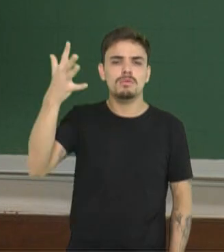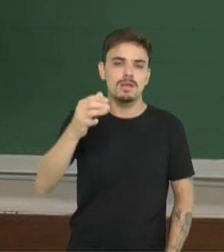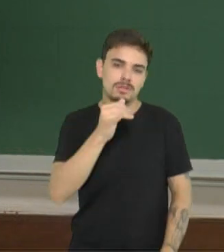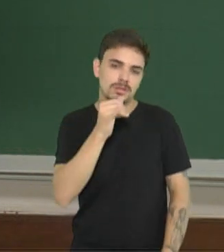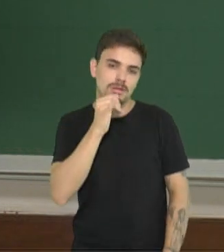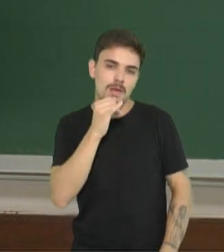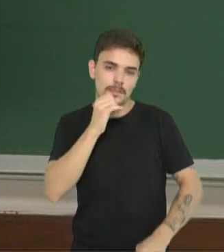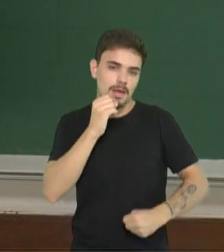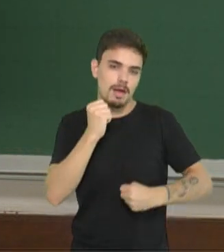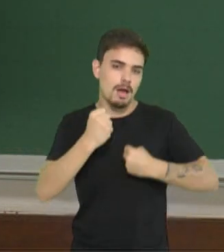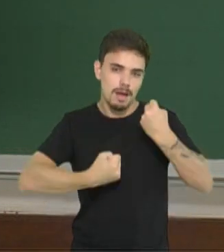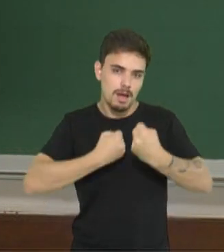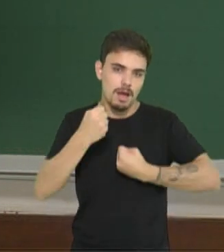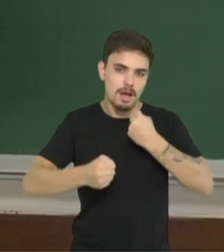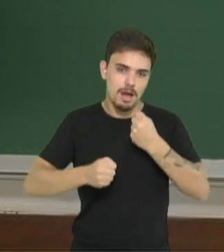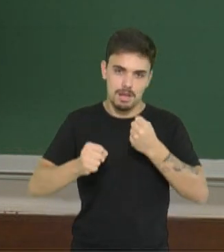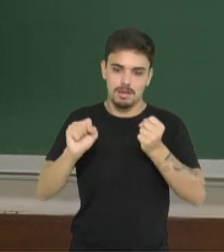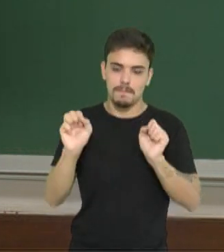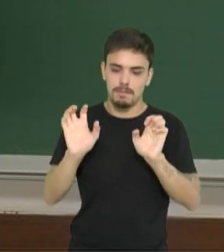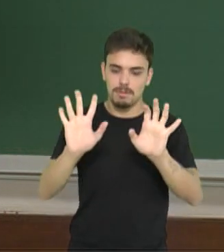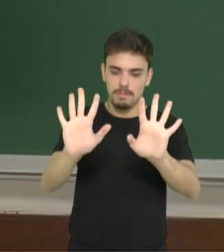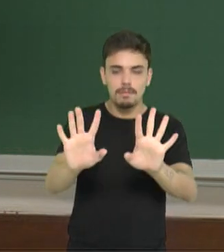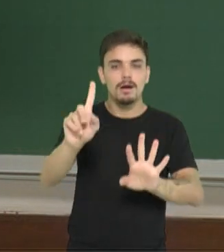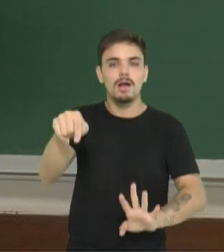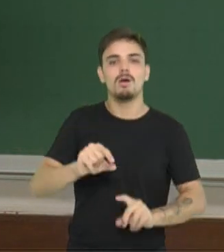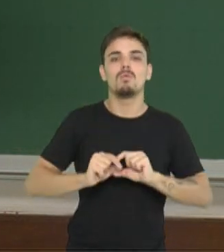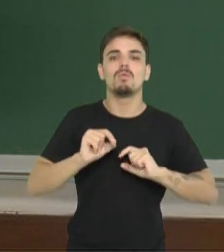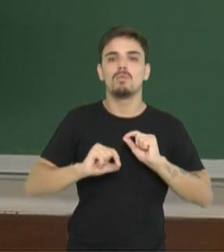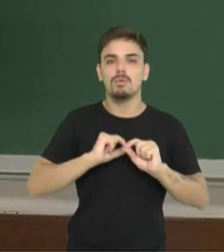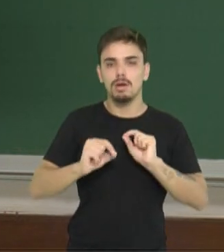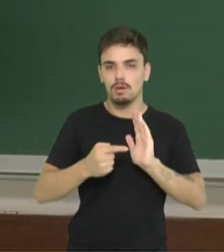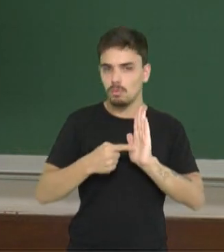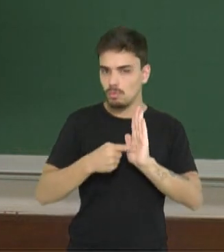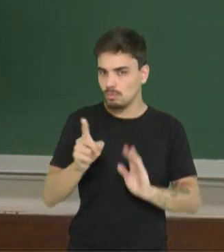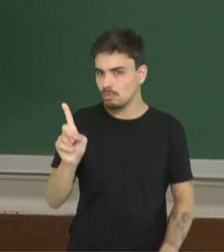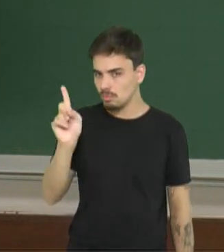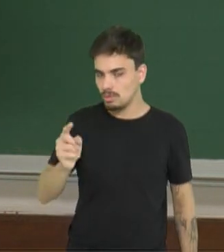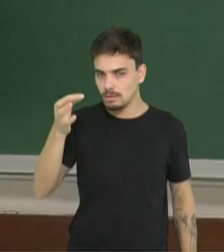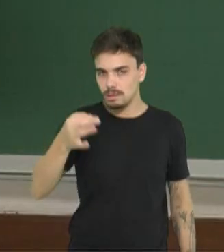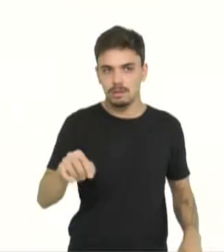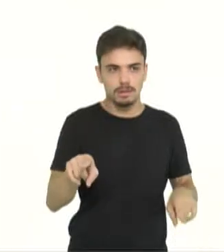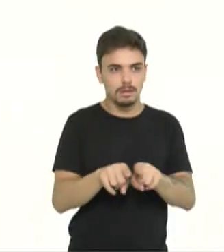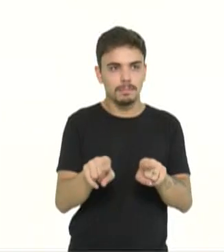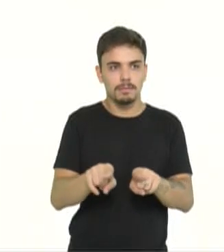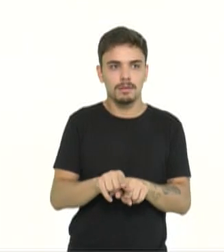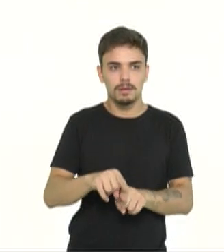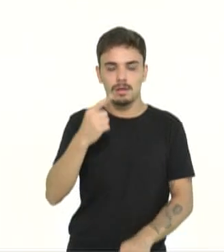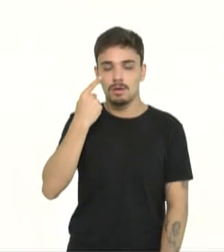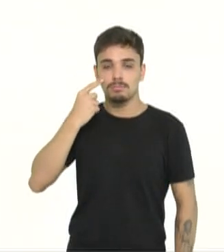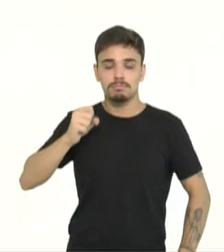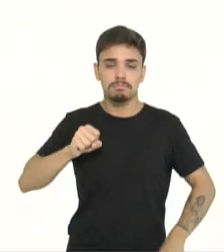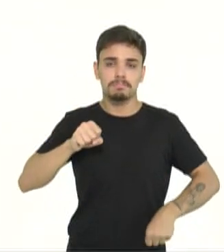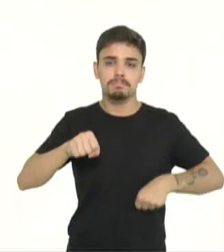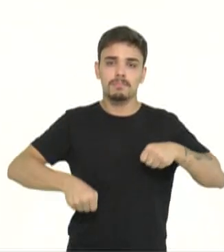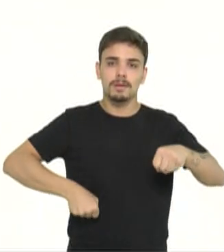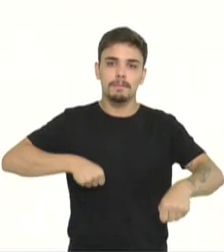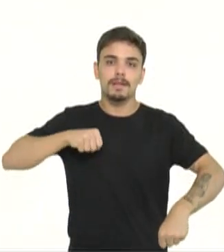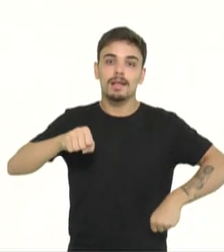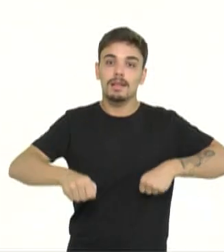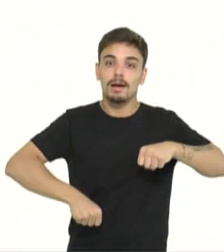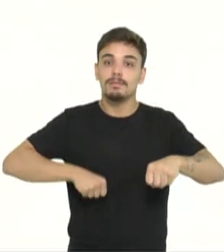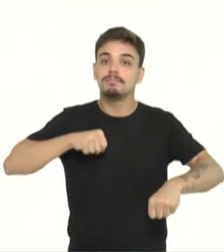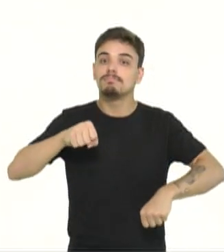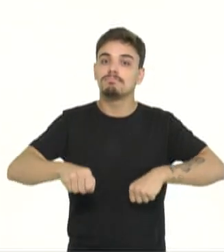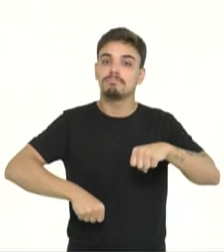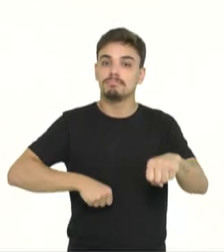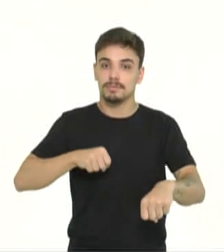do maratonista. Tá ok se você colocou corrida, beleza, tá? O que mais? Uma pedalada, né, a pessoa que está